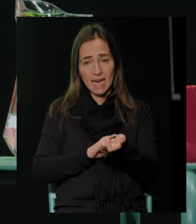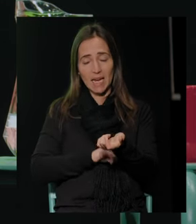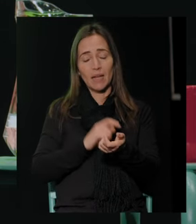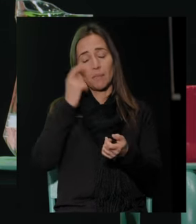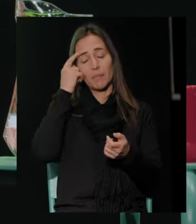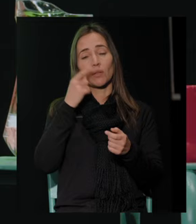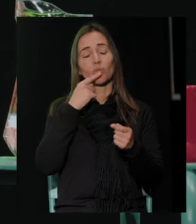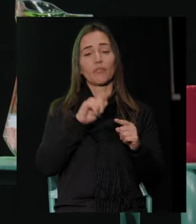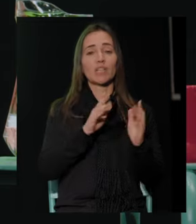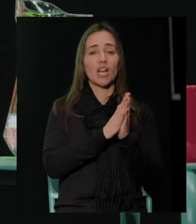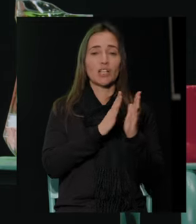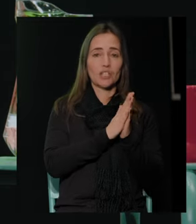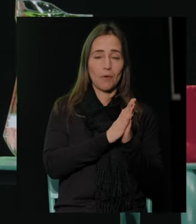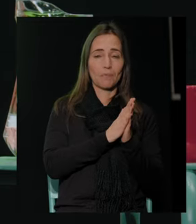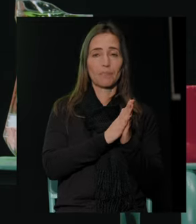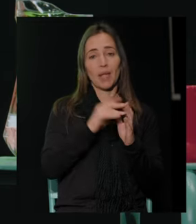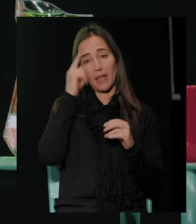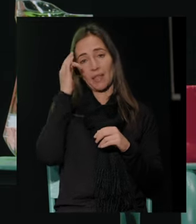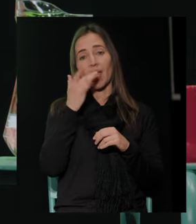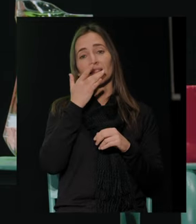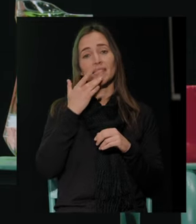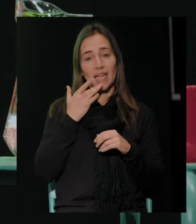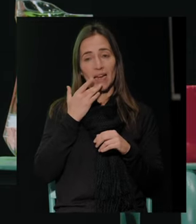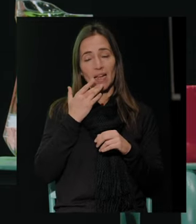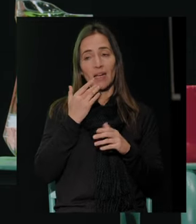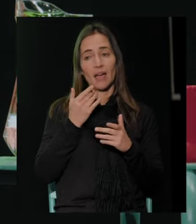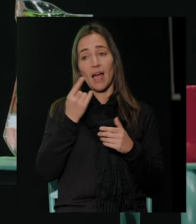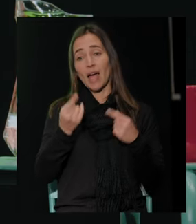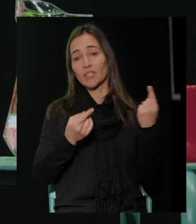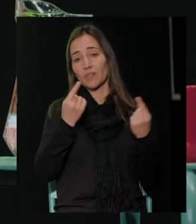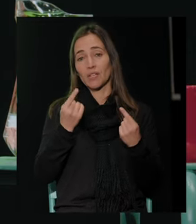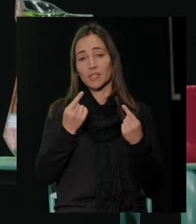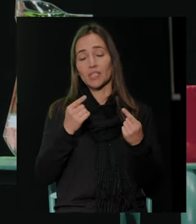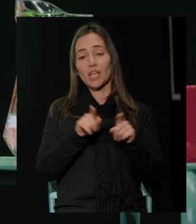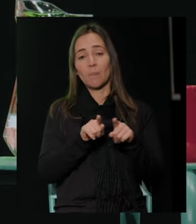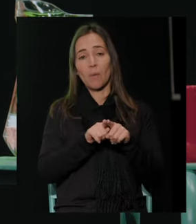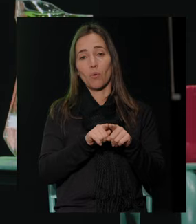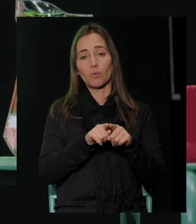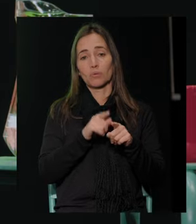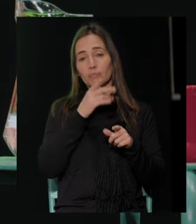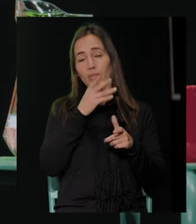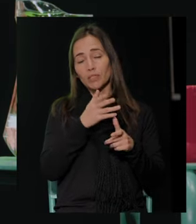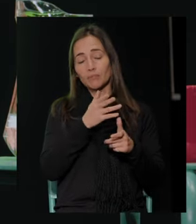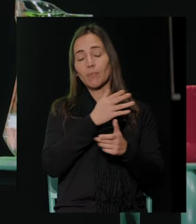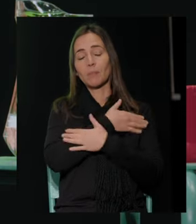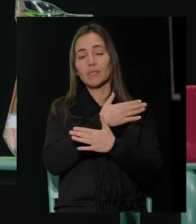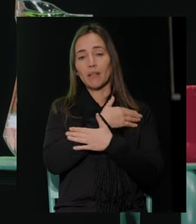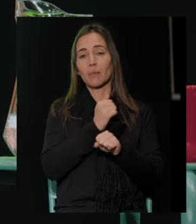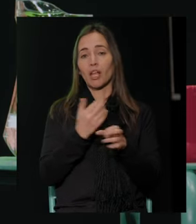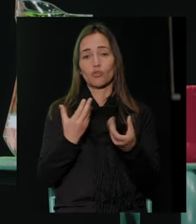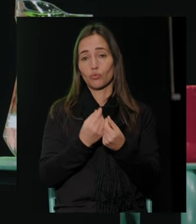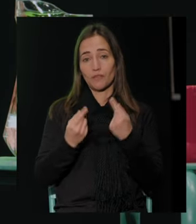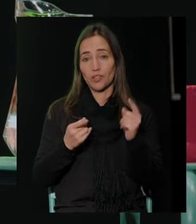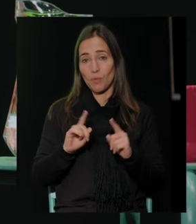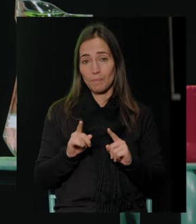Abel e Caim, a ideia de sangue nem sempre é sinónimo de amizade e de trabalhar de mãos juntas. Portanto, resumindo tudo isto, eu acho